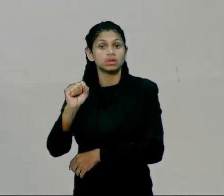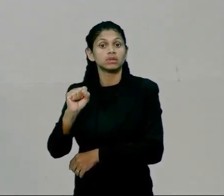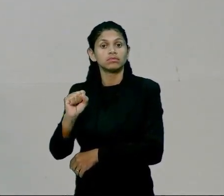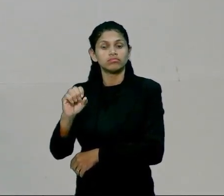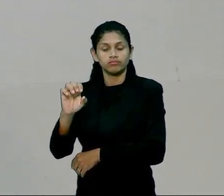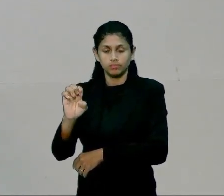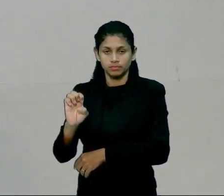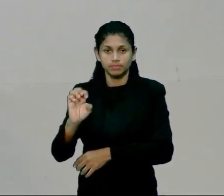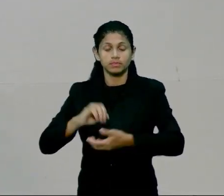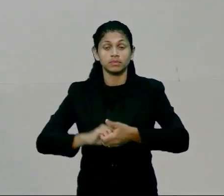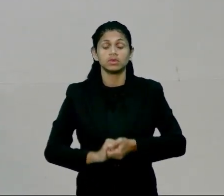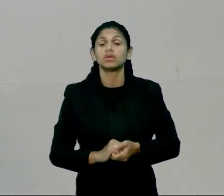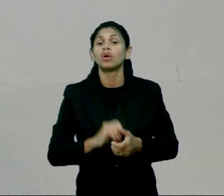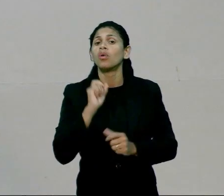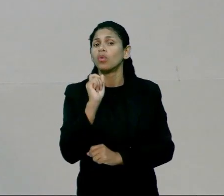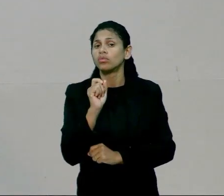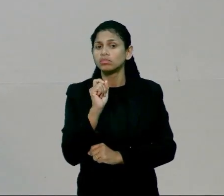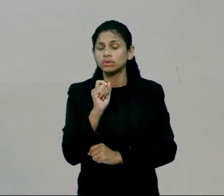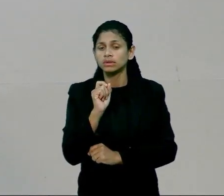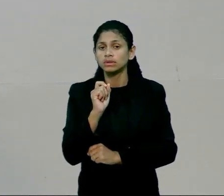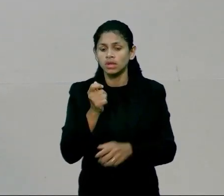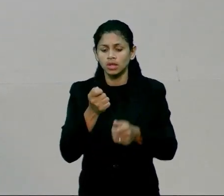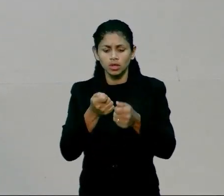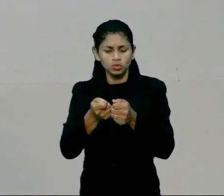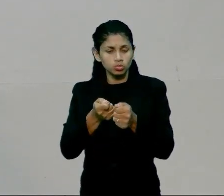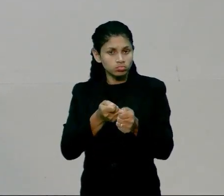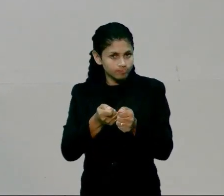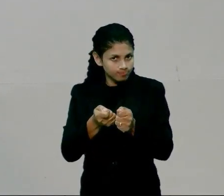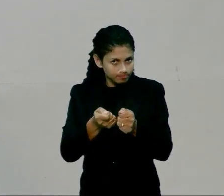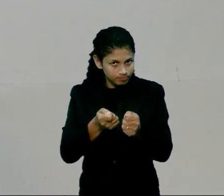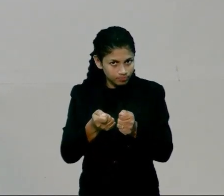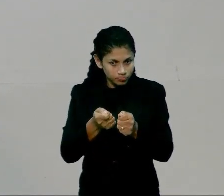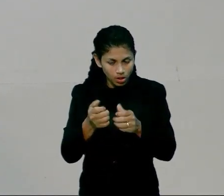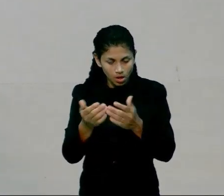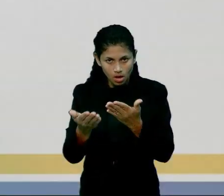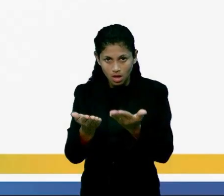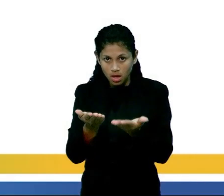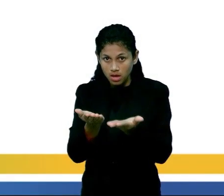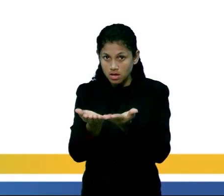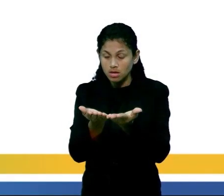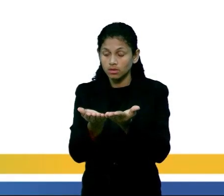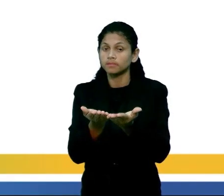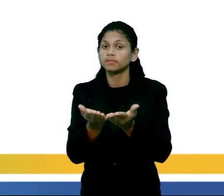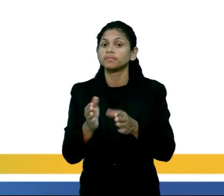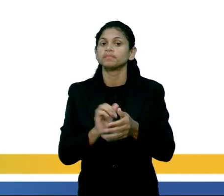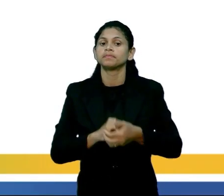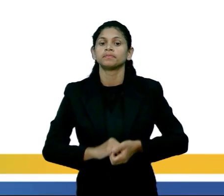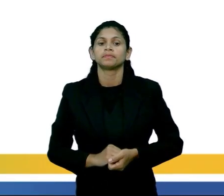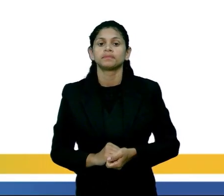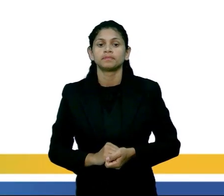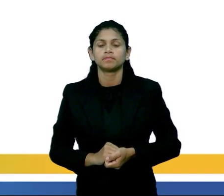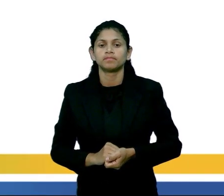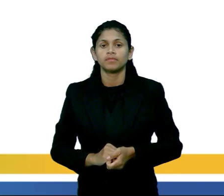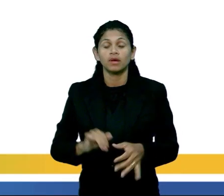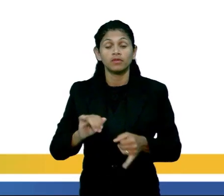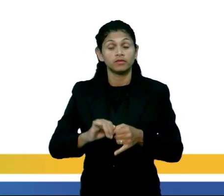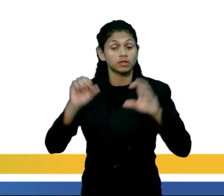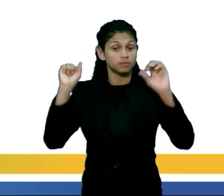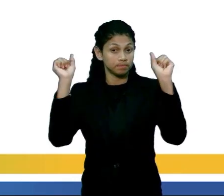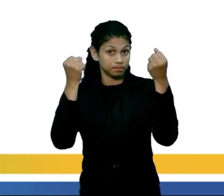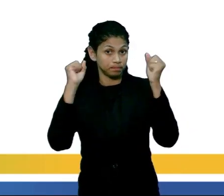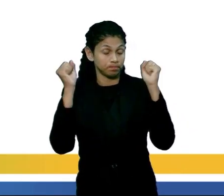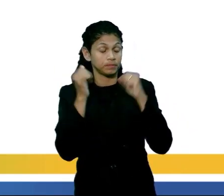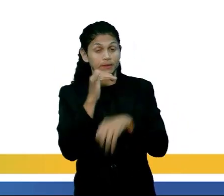forma, a gente está buscando sempre manter o equilíbrio. Tranquilo? Então, homeostase, equilíbrio. Vamos lá. Ao realizar uma atividade física,